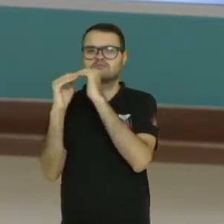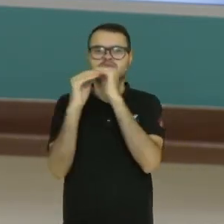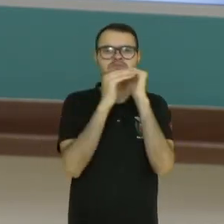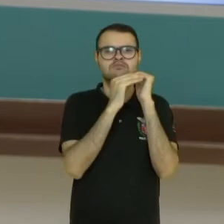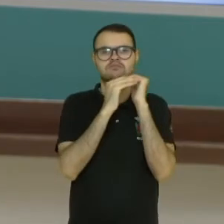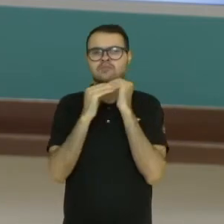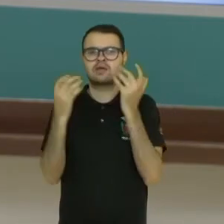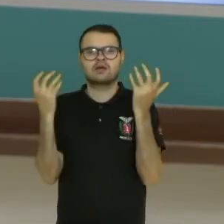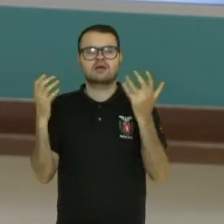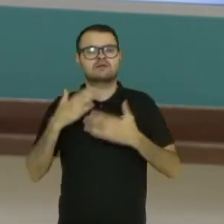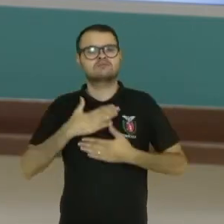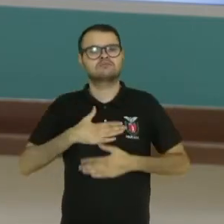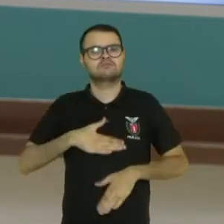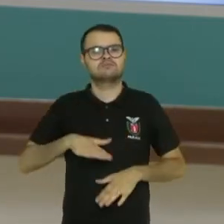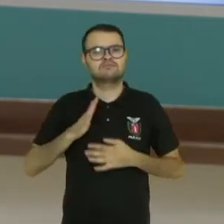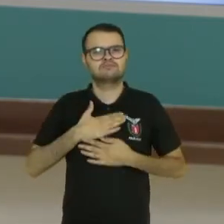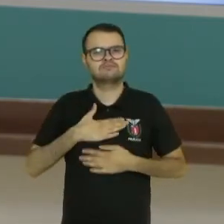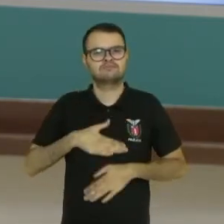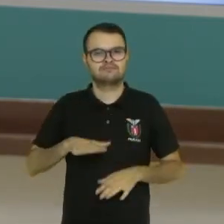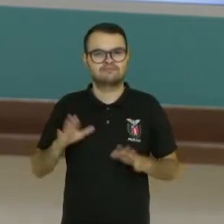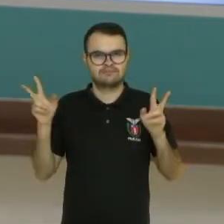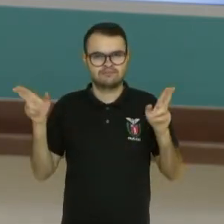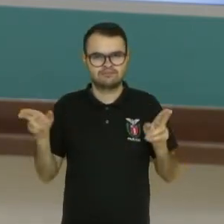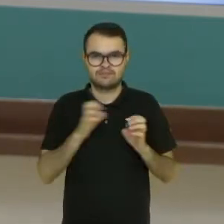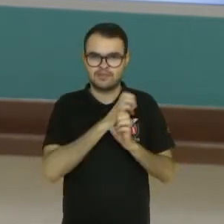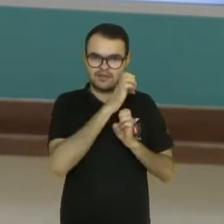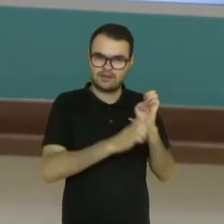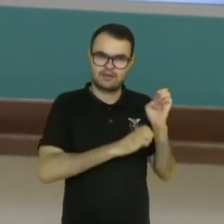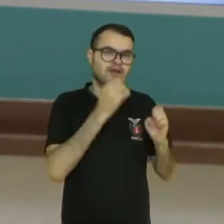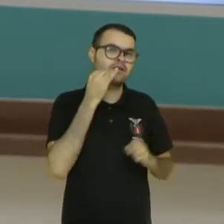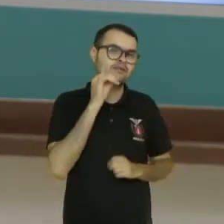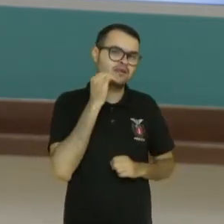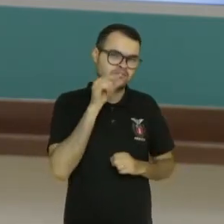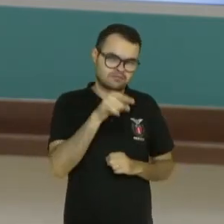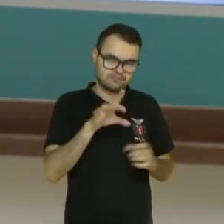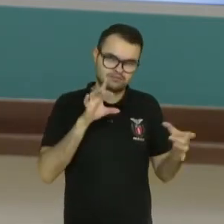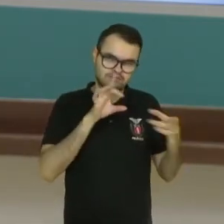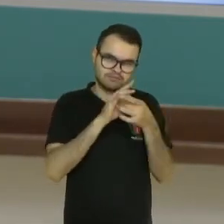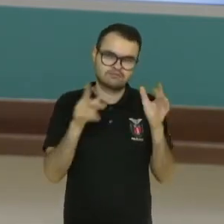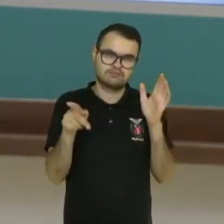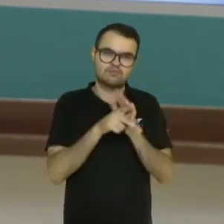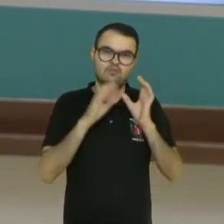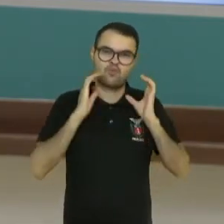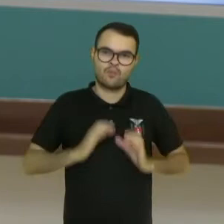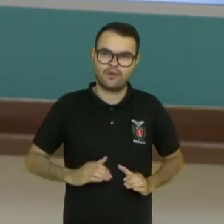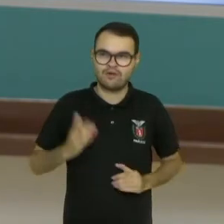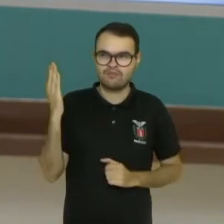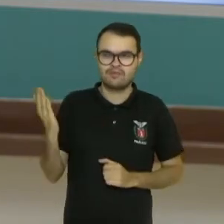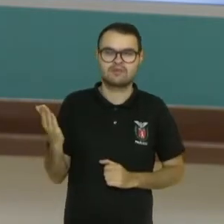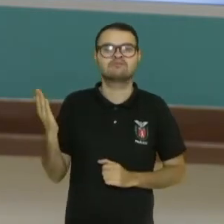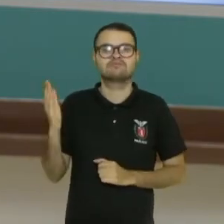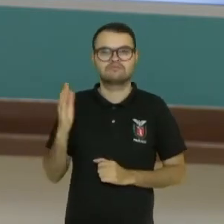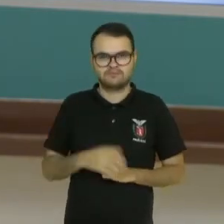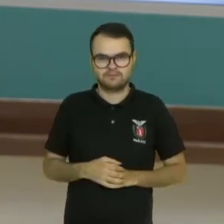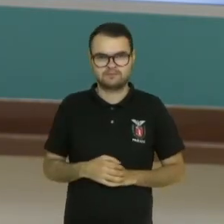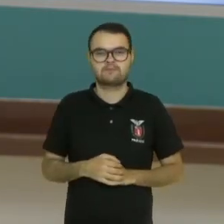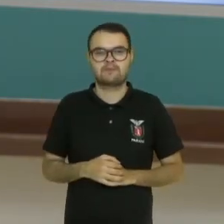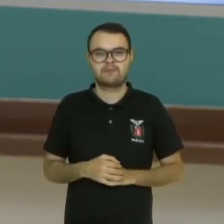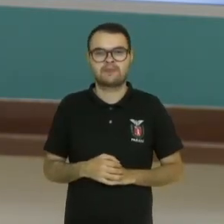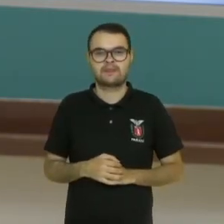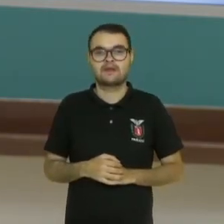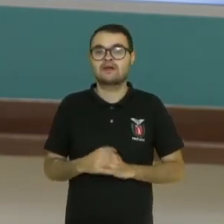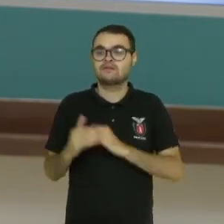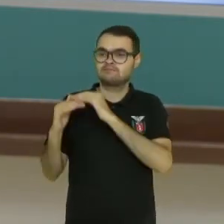estar tranquilos em relação à sua energia, uma estabilidade em relação ao comportamento dos elétrons. Essa estabilidade, ela